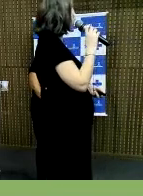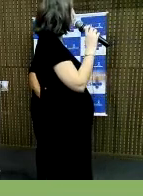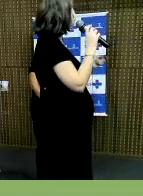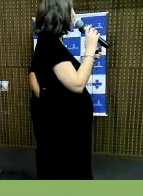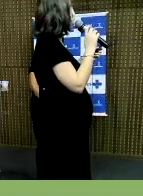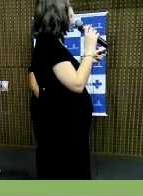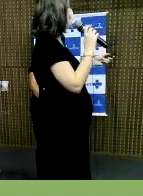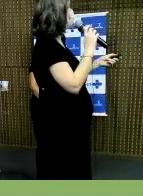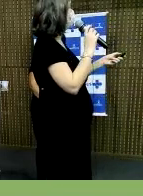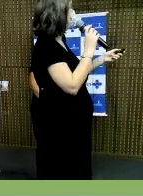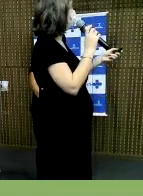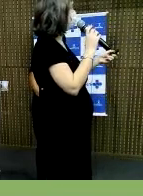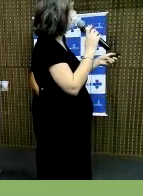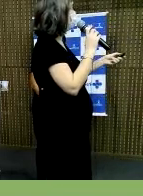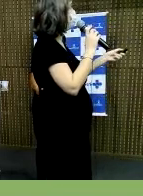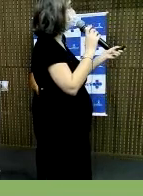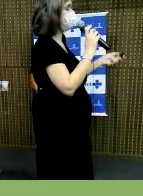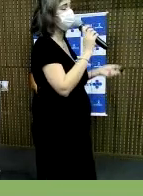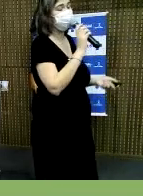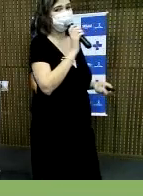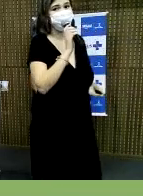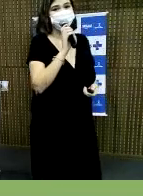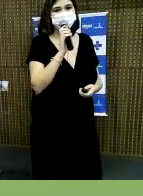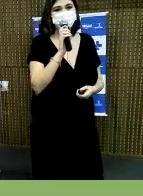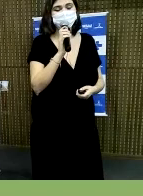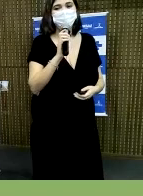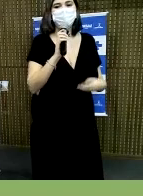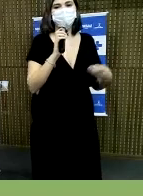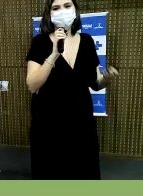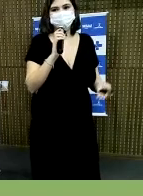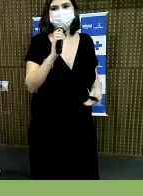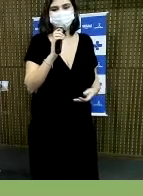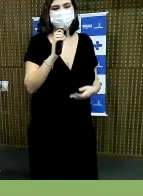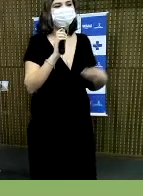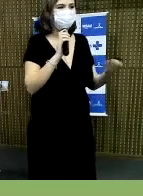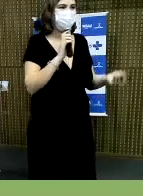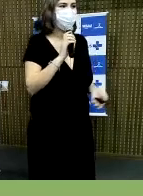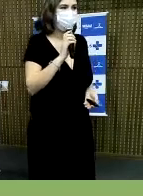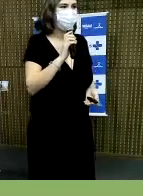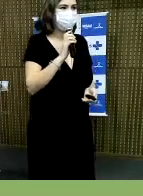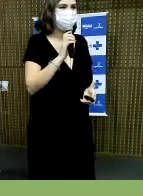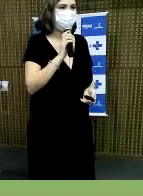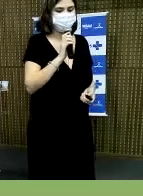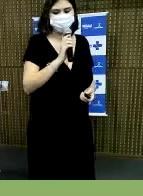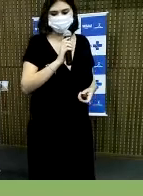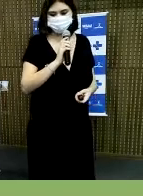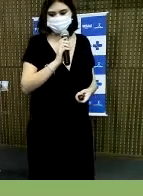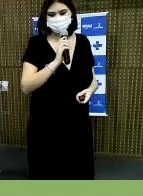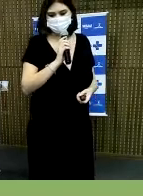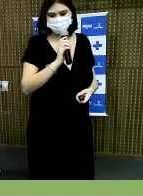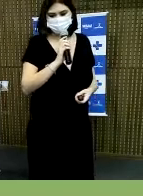também. A avaliação do pé diabético, 16,5, como eu disse anteriormente, até por conta dessa baixa.